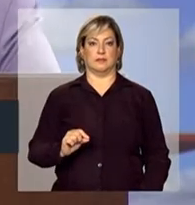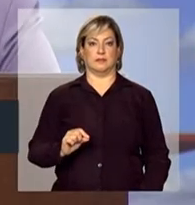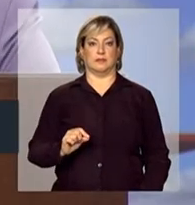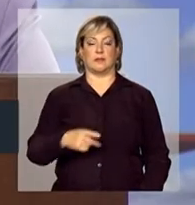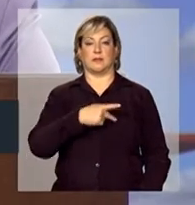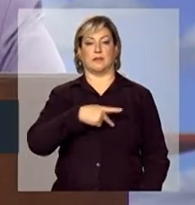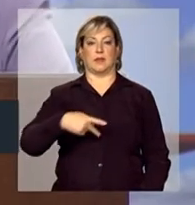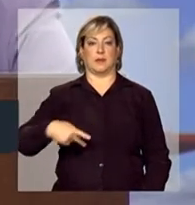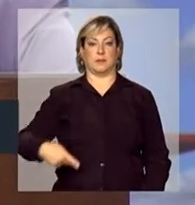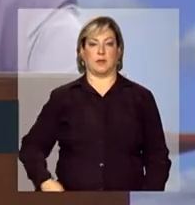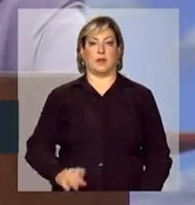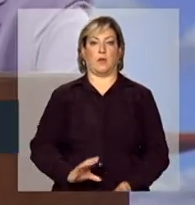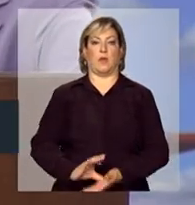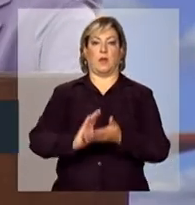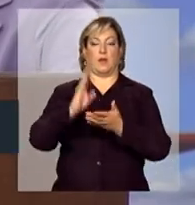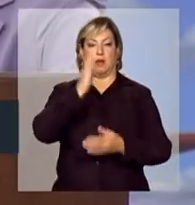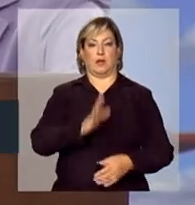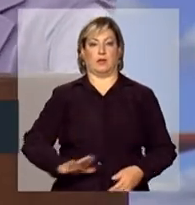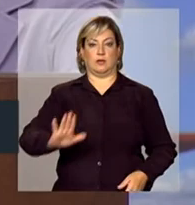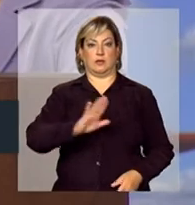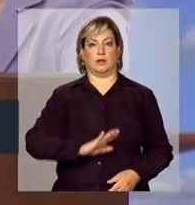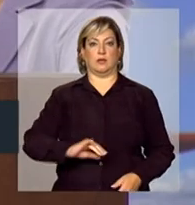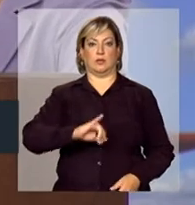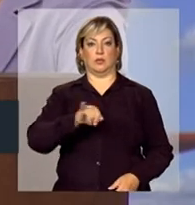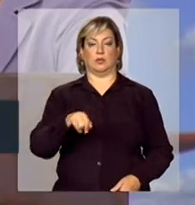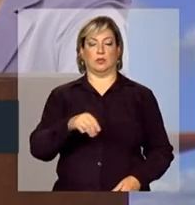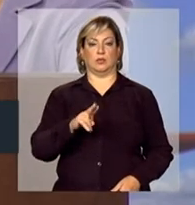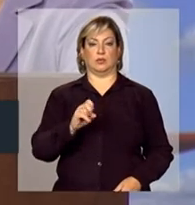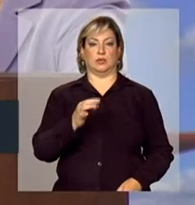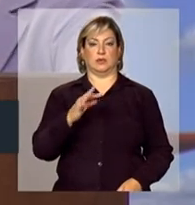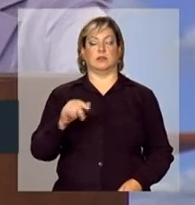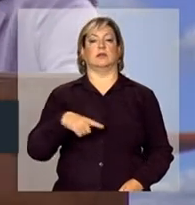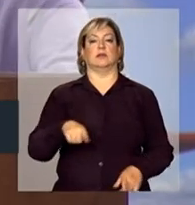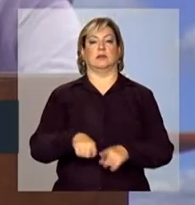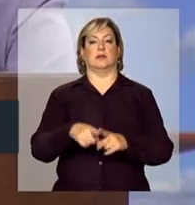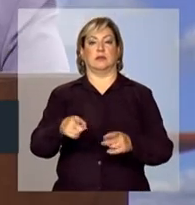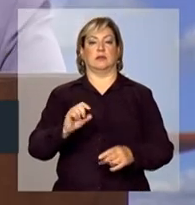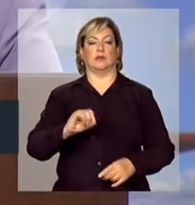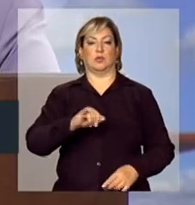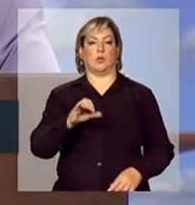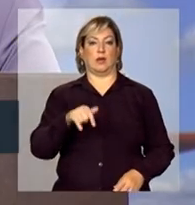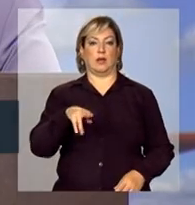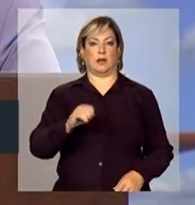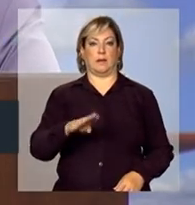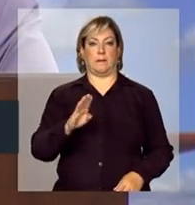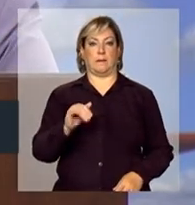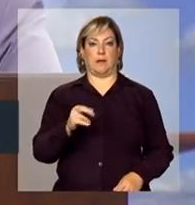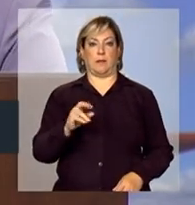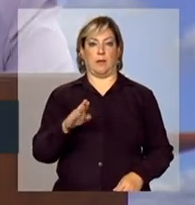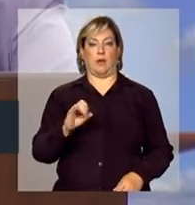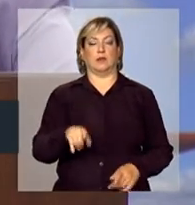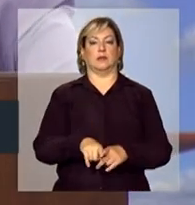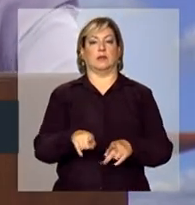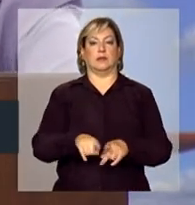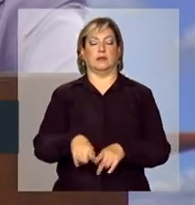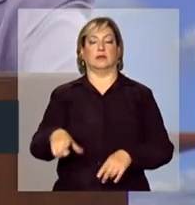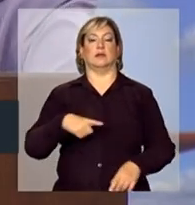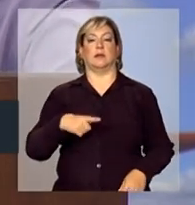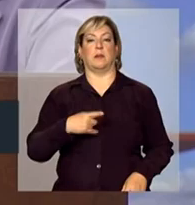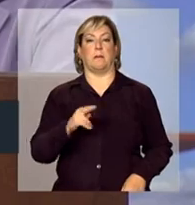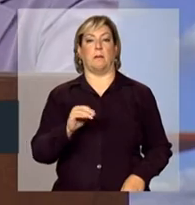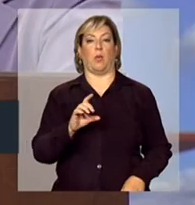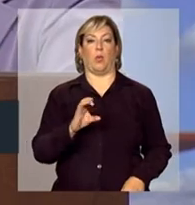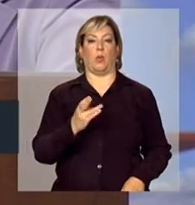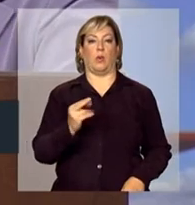Presidente do Conselho Nacional de Justiça Joaquim Barbosa e você me disse o procurador-geral da